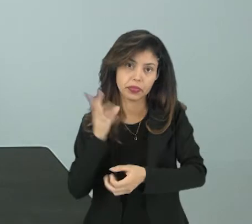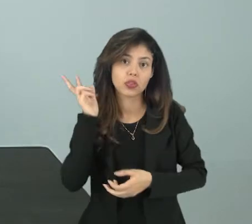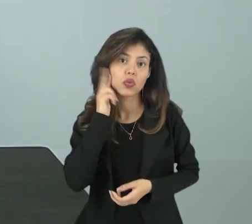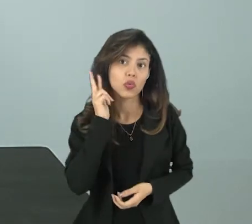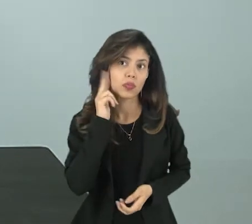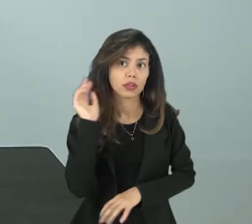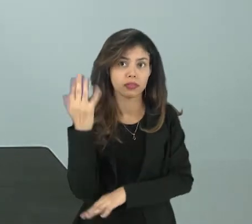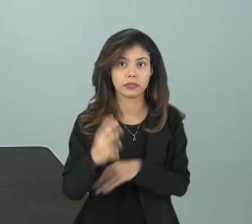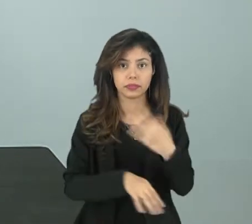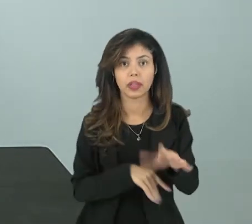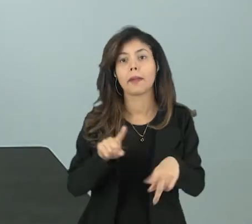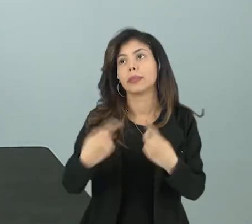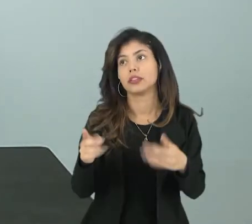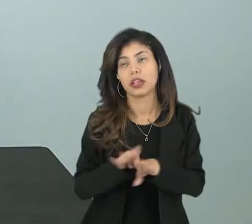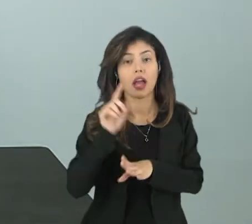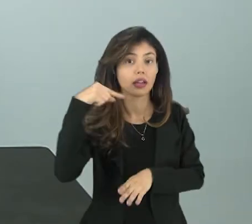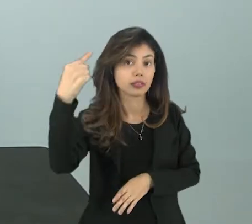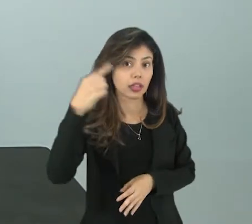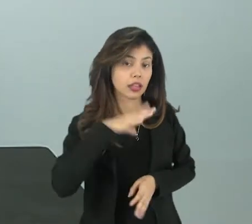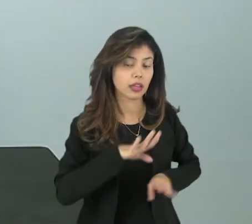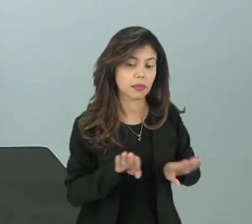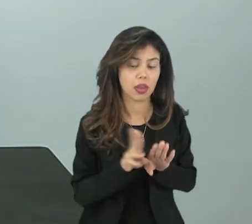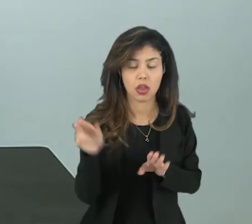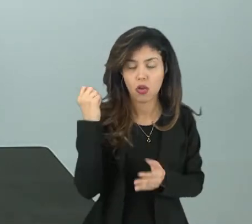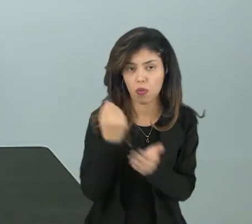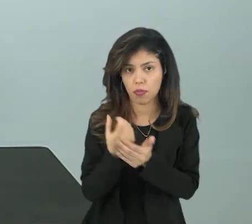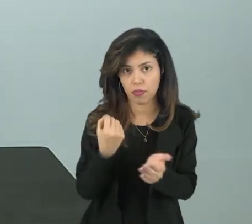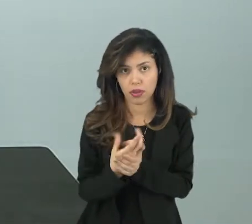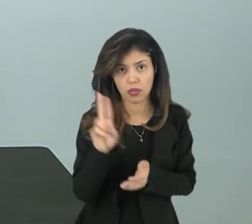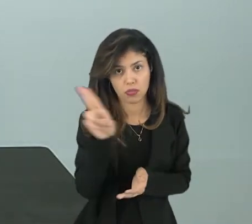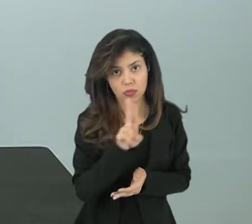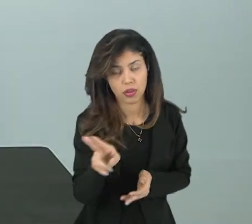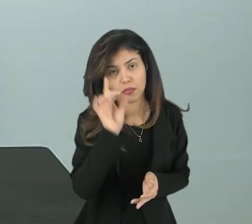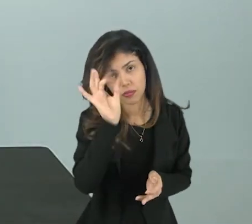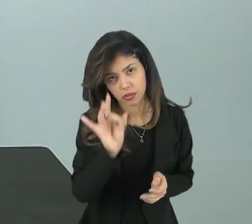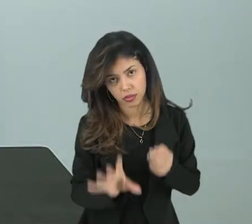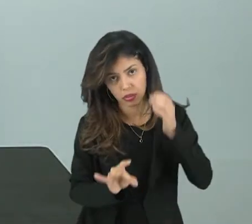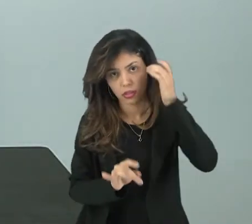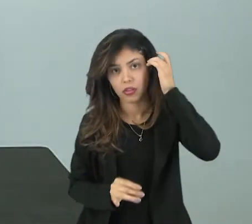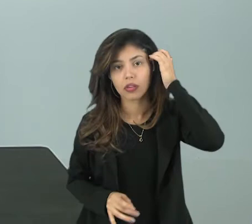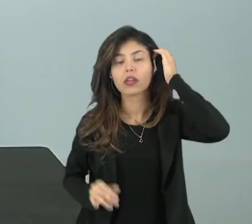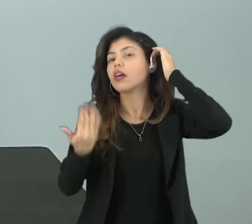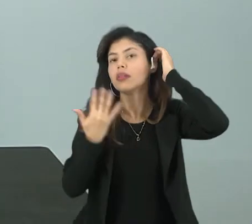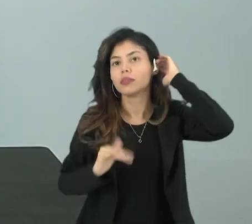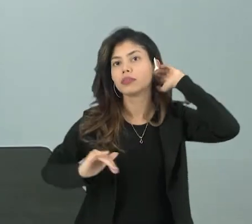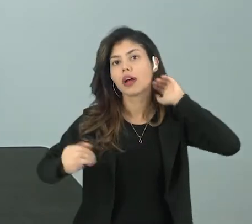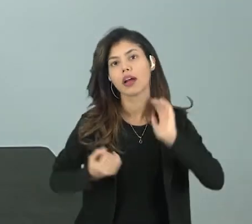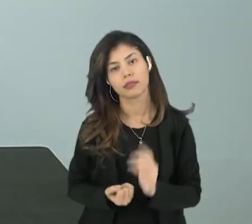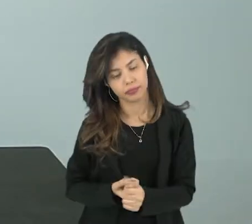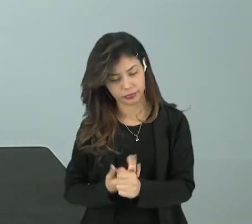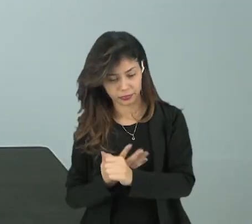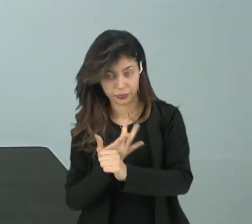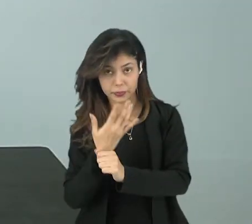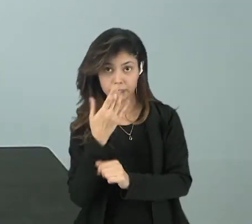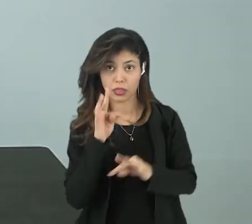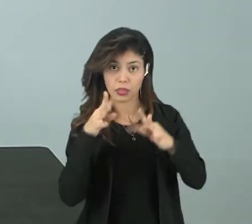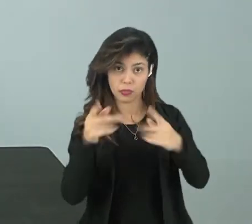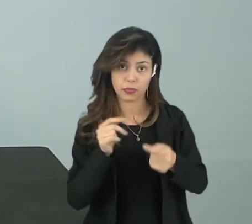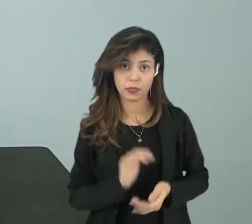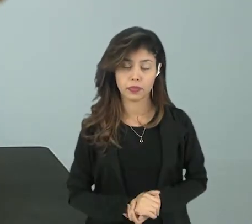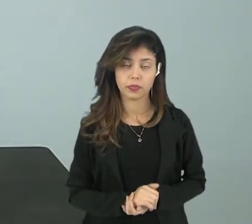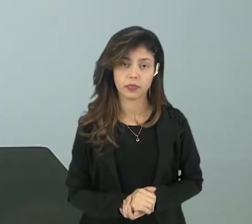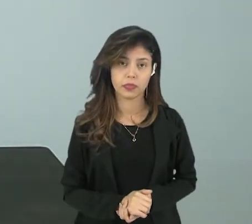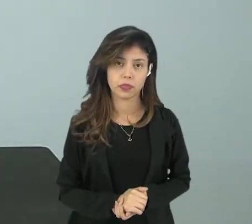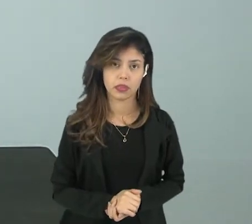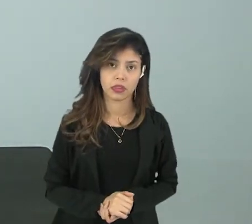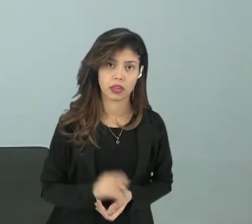né? Mas tem aquele que é comprado, que tem os nomes tudinho para crescimento, para não sei o quê. Eu digo, meu Deus.